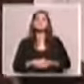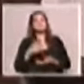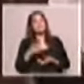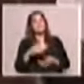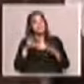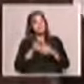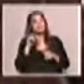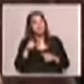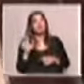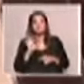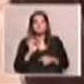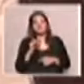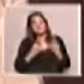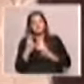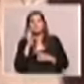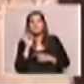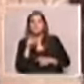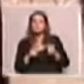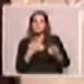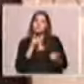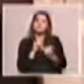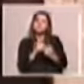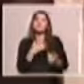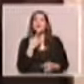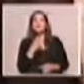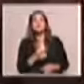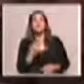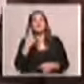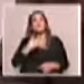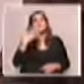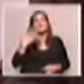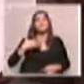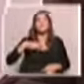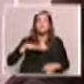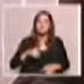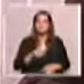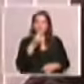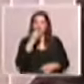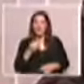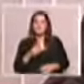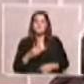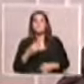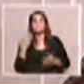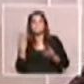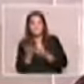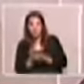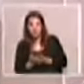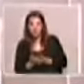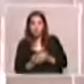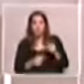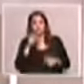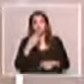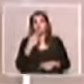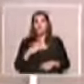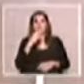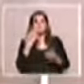que às vezes tento trabalhar com as pessoas é decidir à partida quanto é que deseja comer e colocar no seu prato. Tanto o pão... Depois as pessoas dizem que o pão